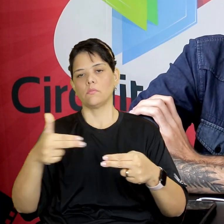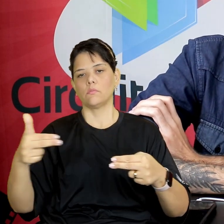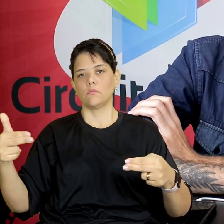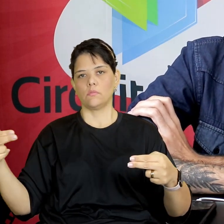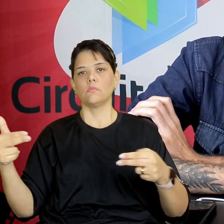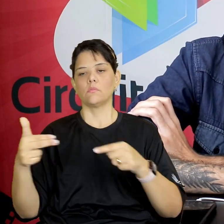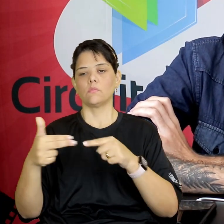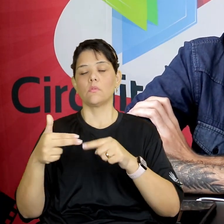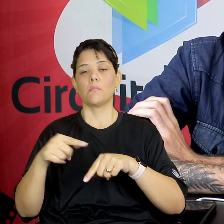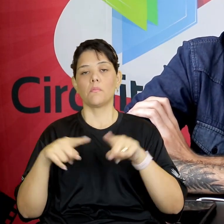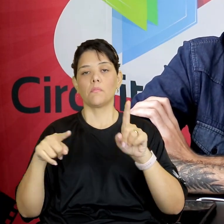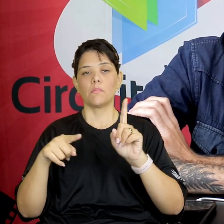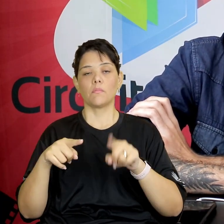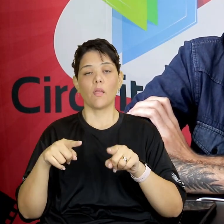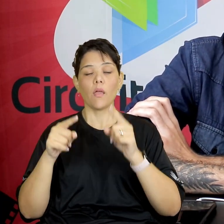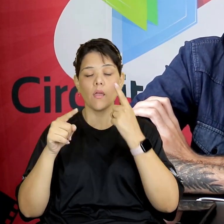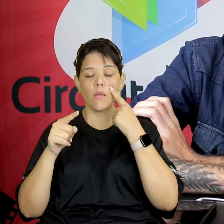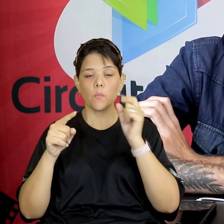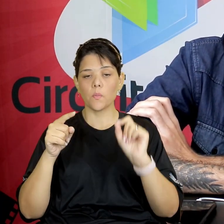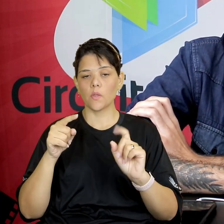é sempre bom dar uma olhada.